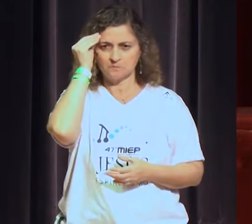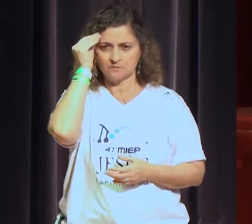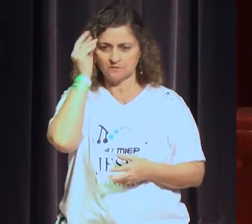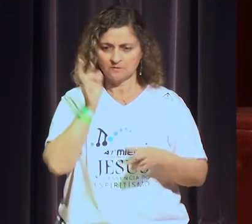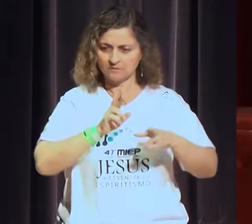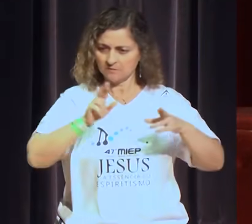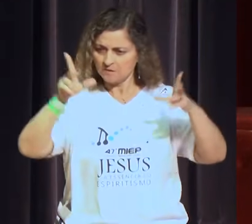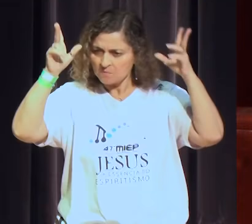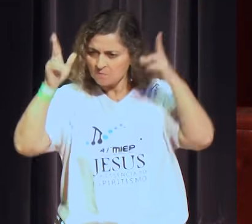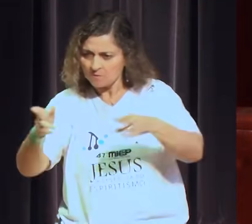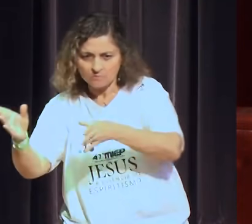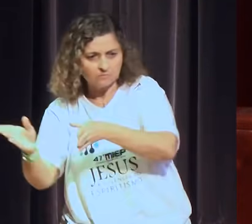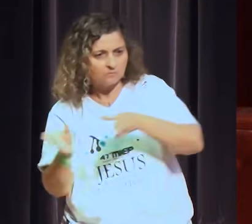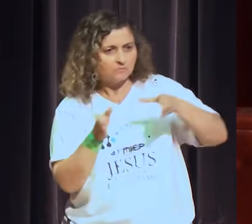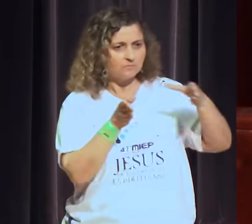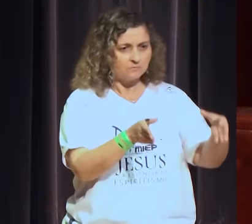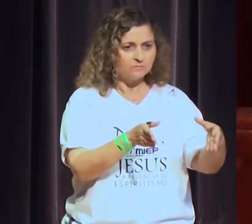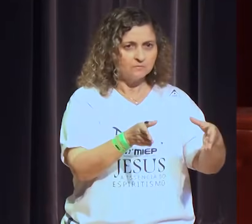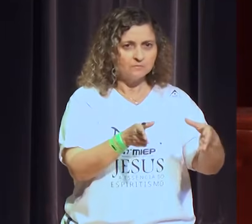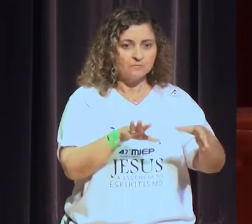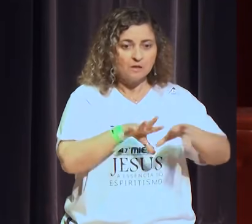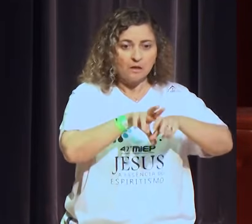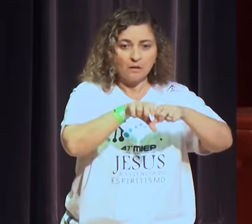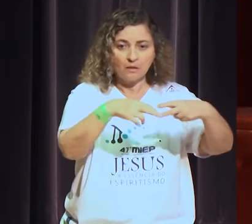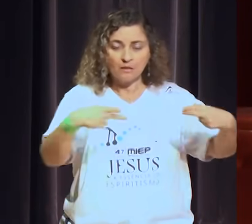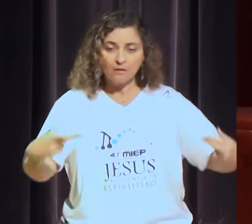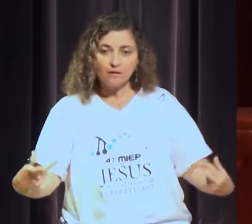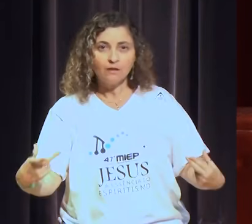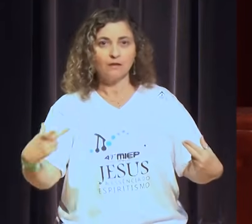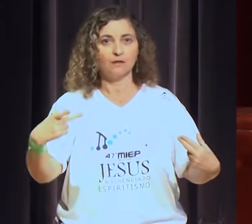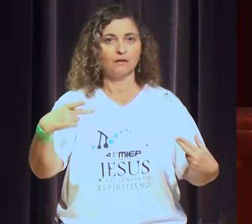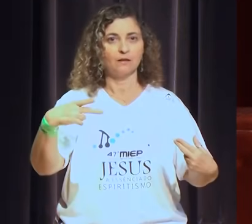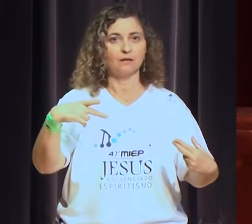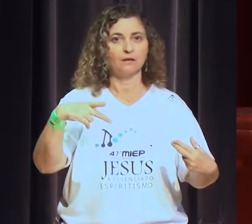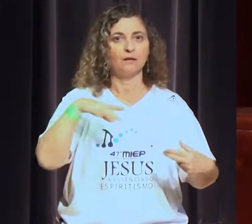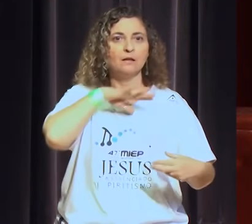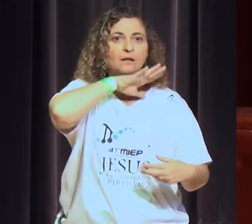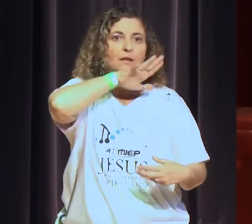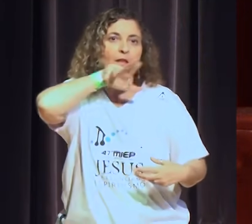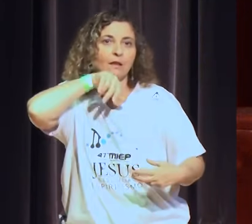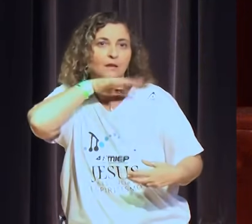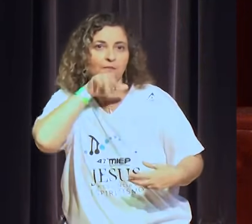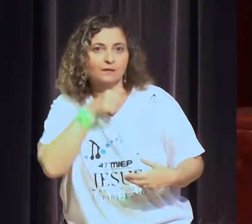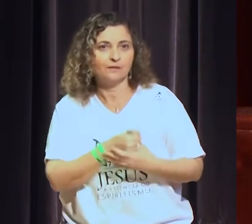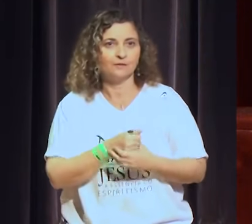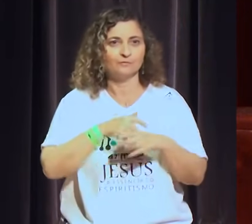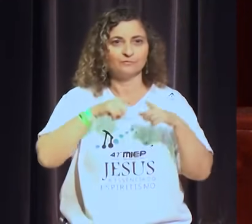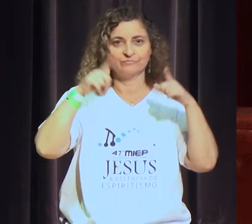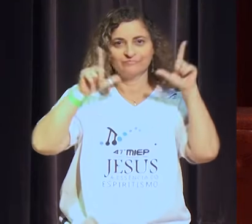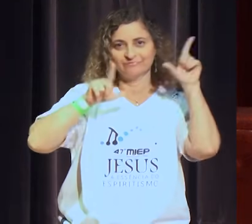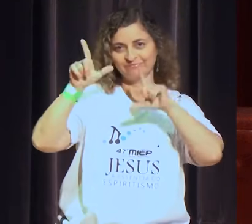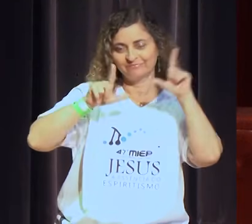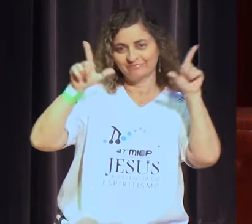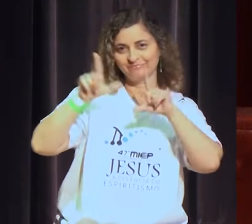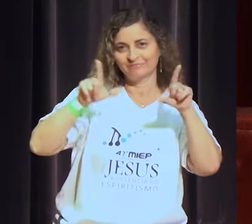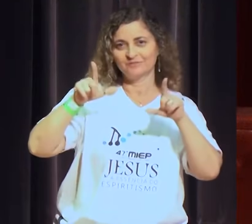Não é? Você quer a experiência religiosa africana? Rei Leão,